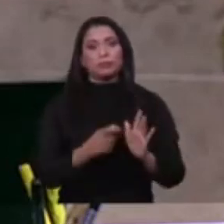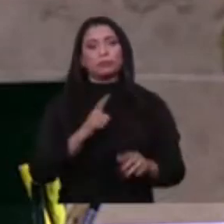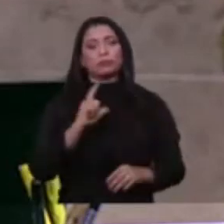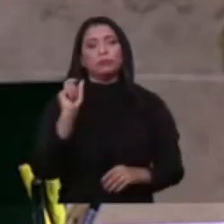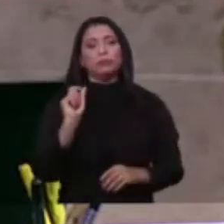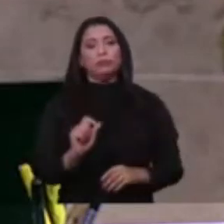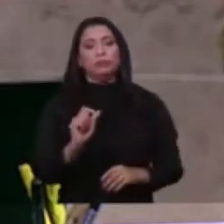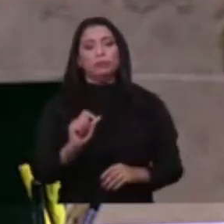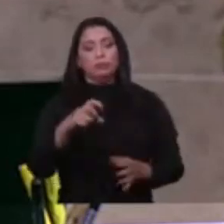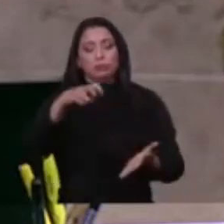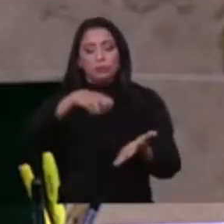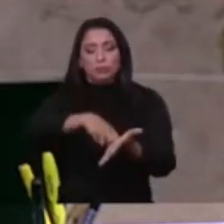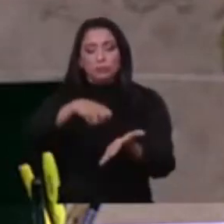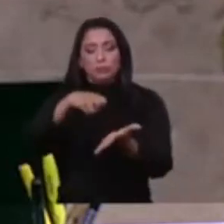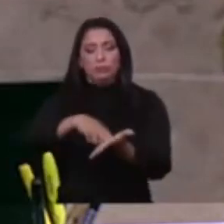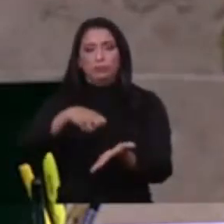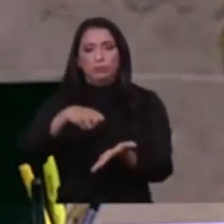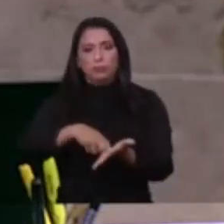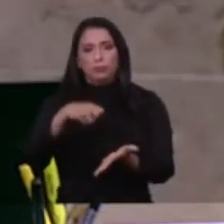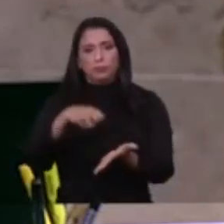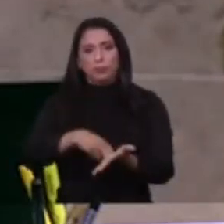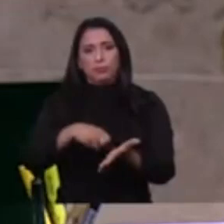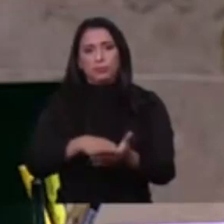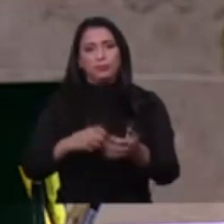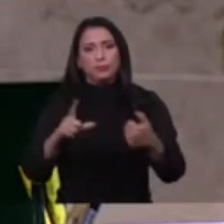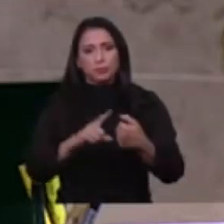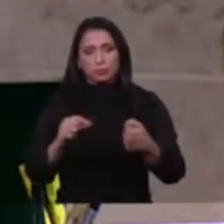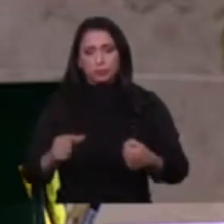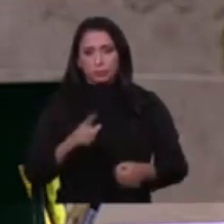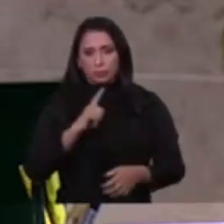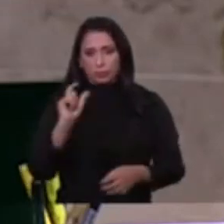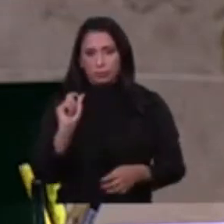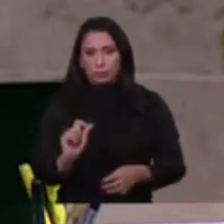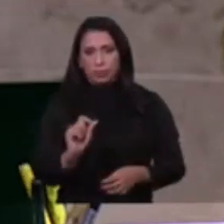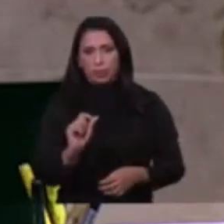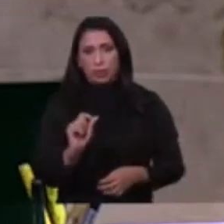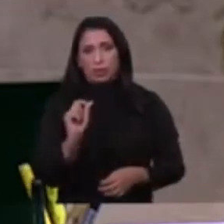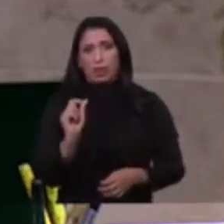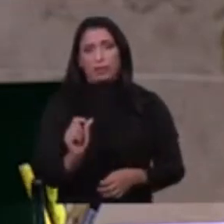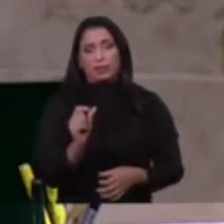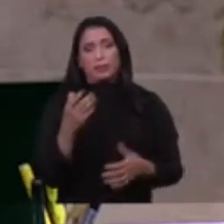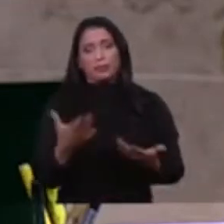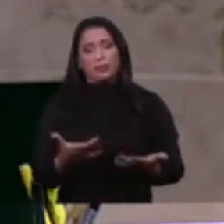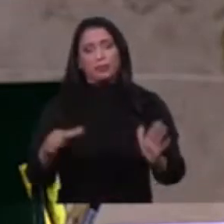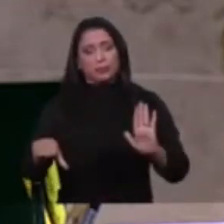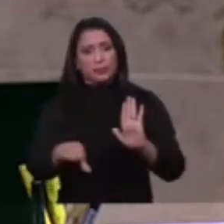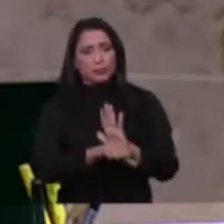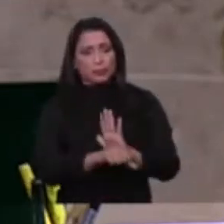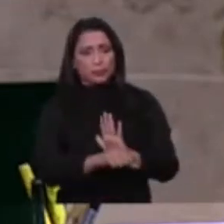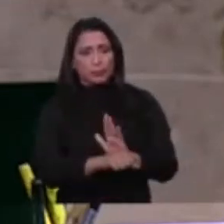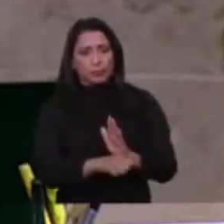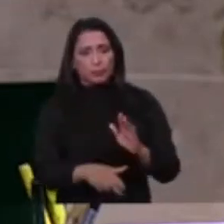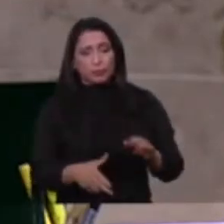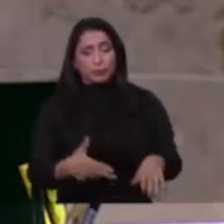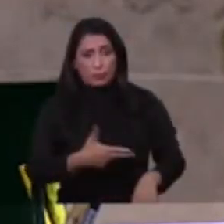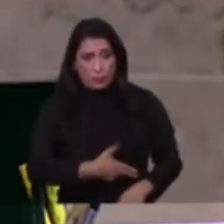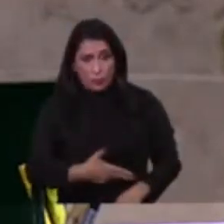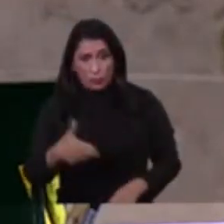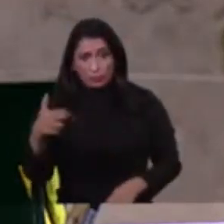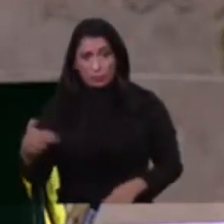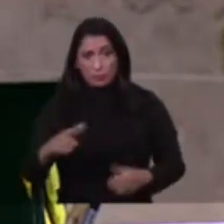das condutas penais tipificadas no artigo 288, parágrafo único, associação criminosa armada,